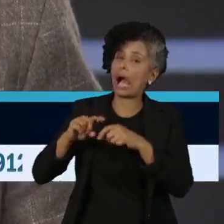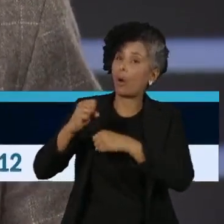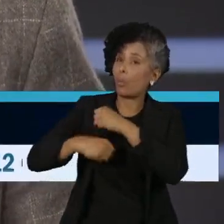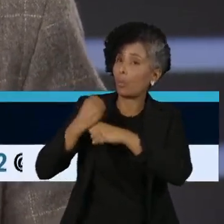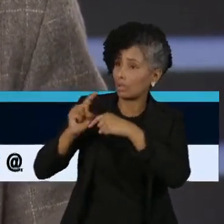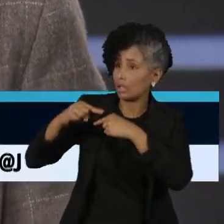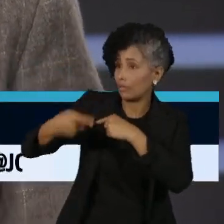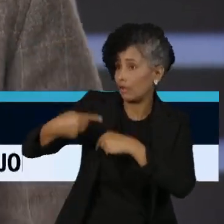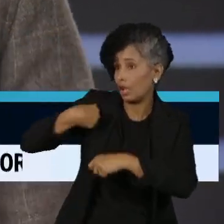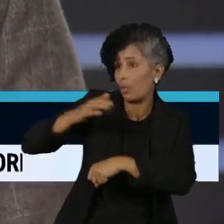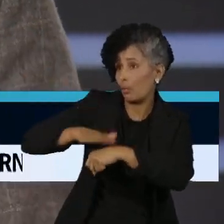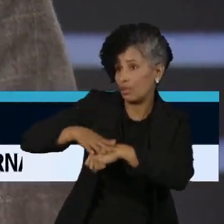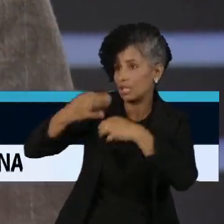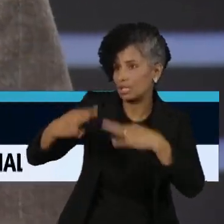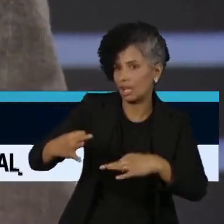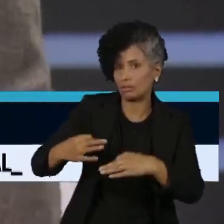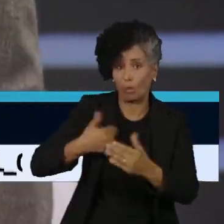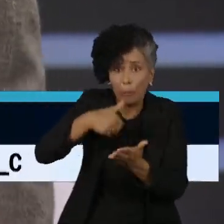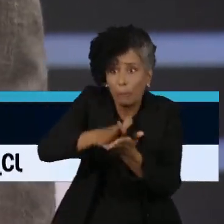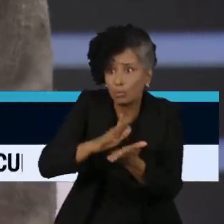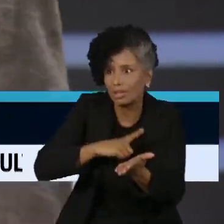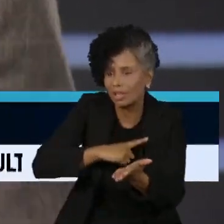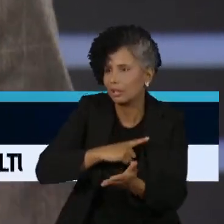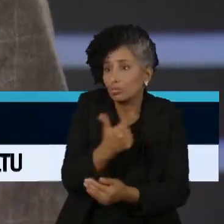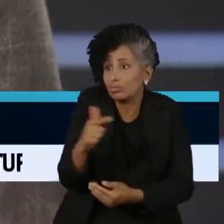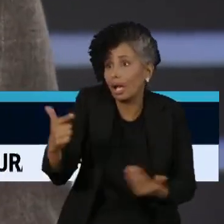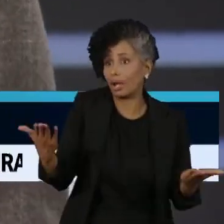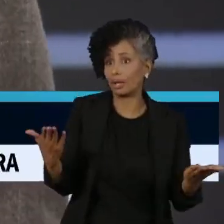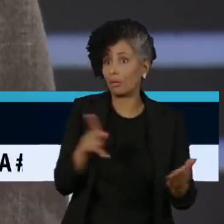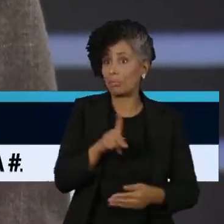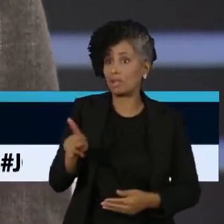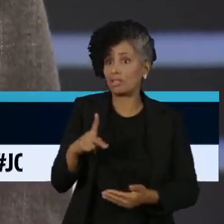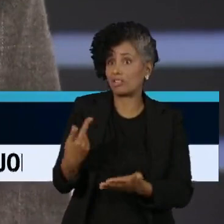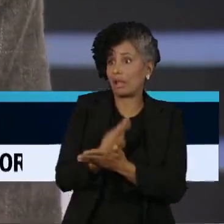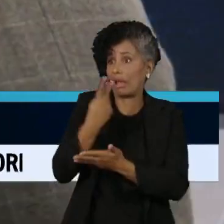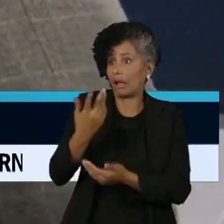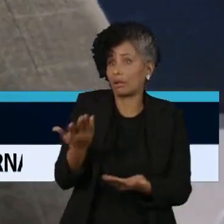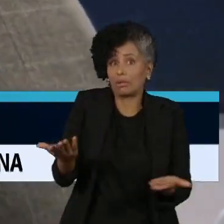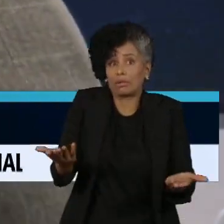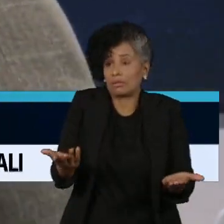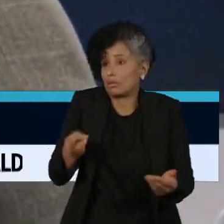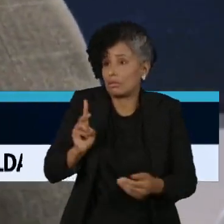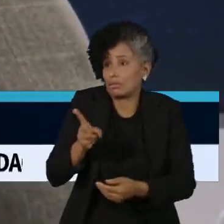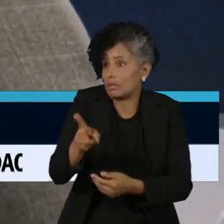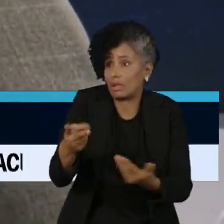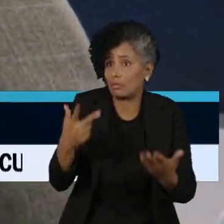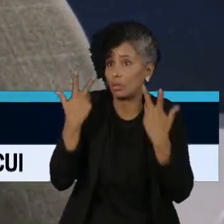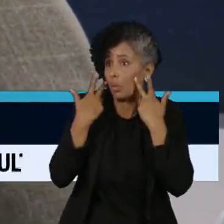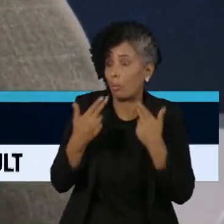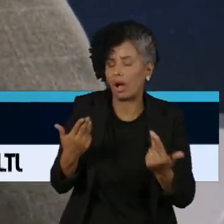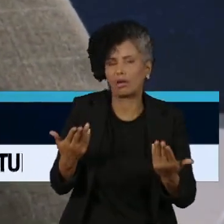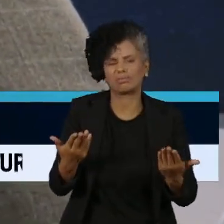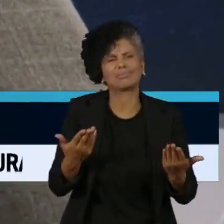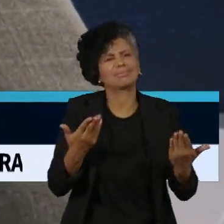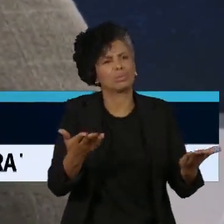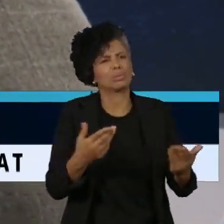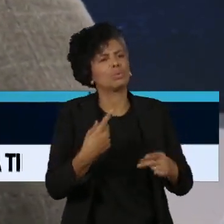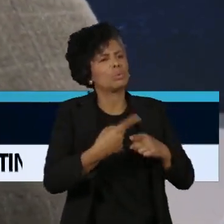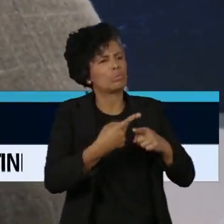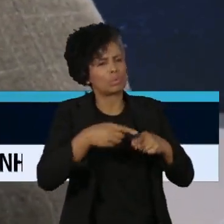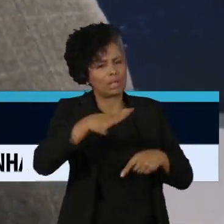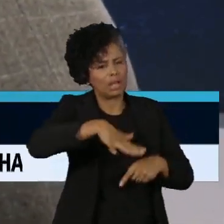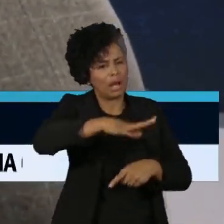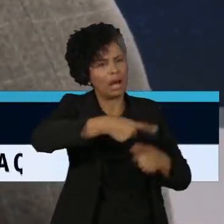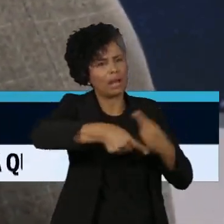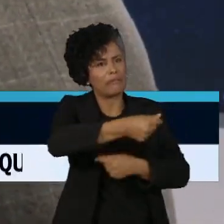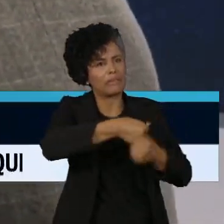Não, não tem nenhuma punição. Então, mas o que eles olharam e falaram, não serve para nada. Sim. Agora, o que incomodou tanto o mercado? Por que eles reagiram tão mal